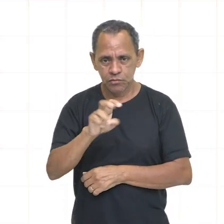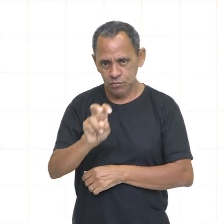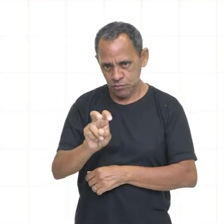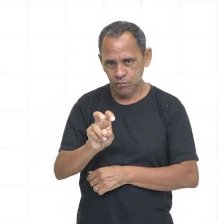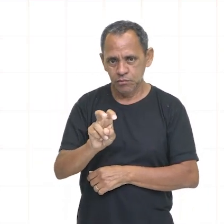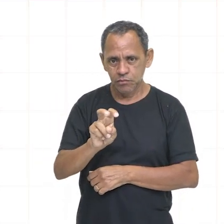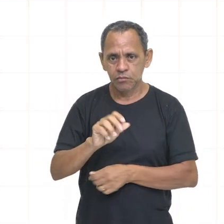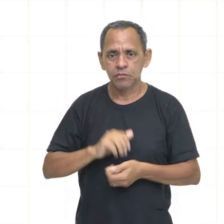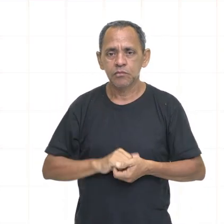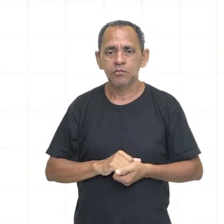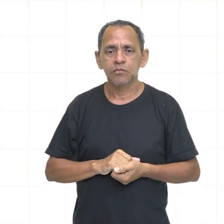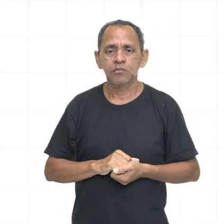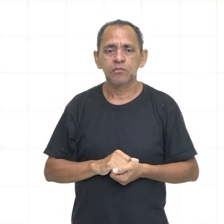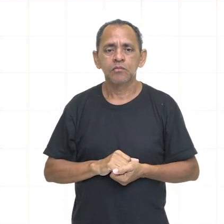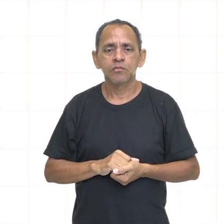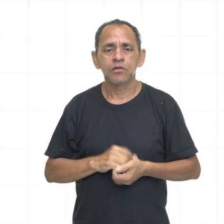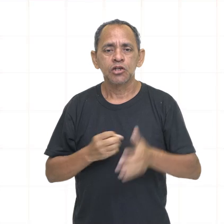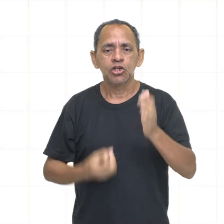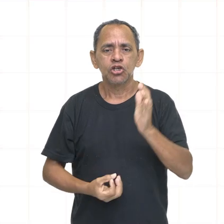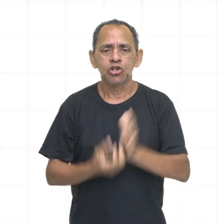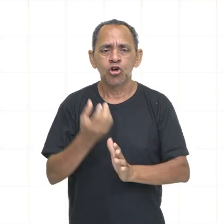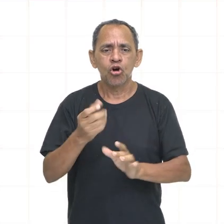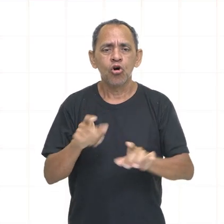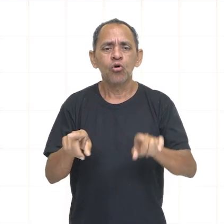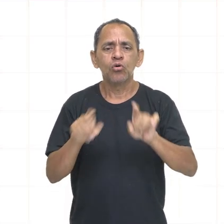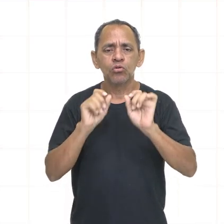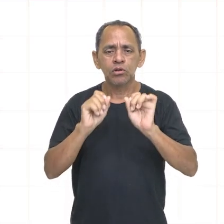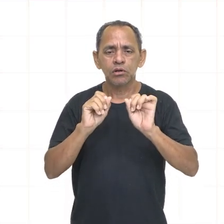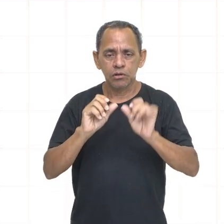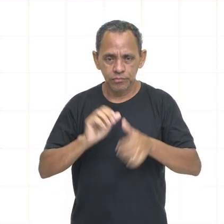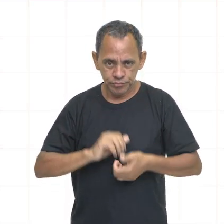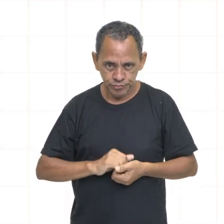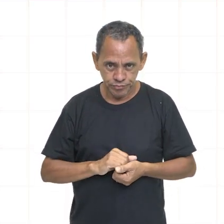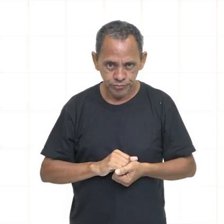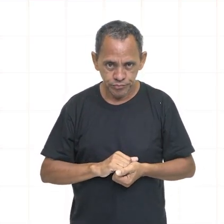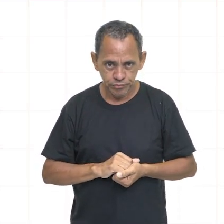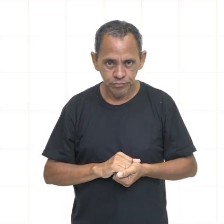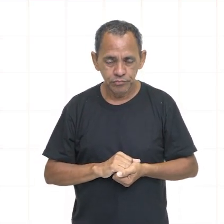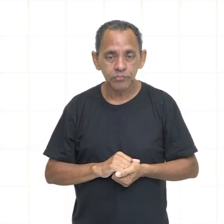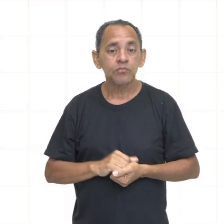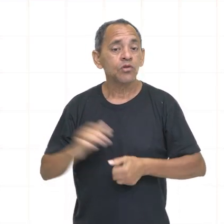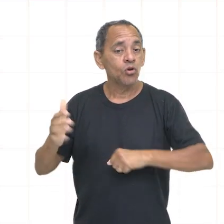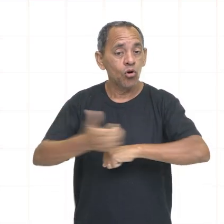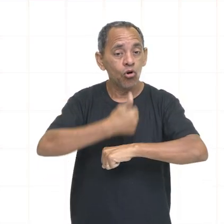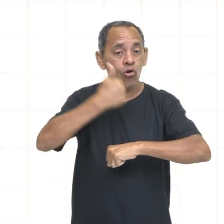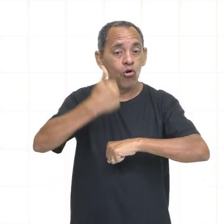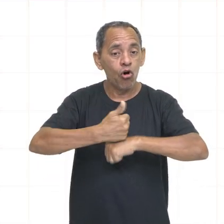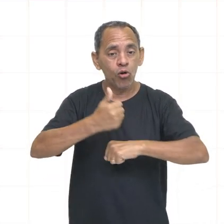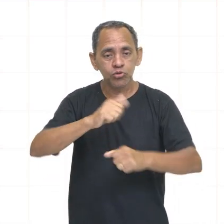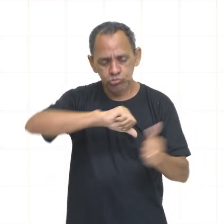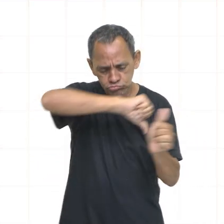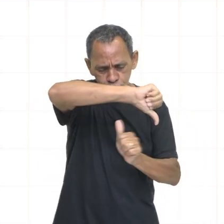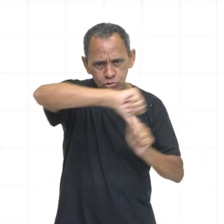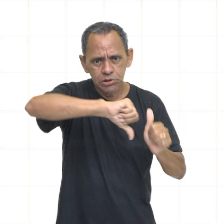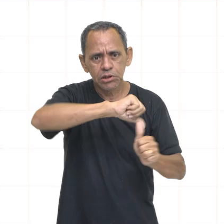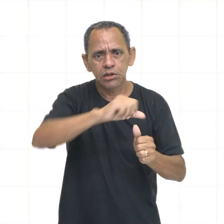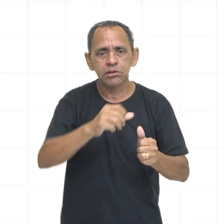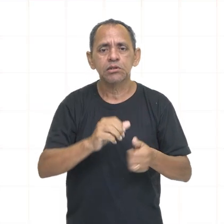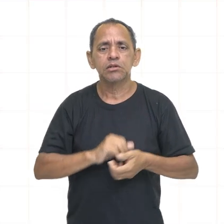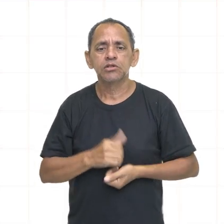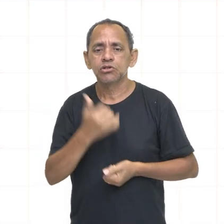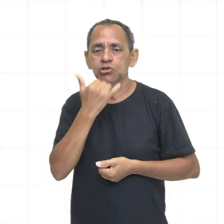1945, outorgou uma Constituição ao país e anunciou o golpe de transferência, que